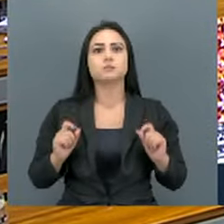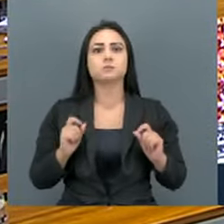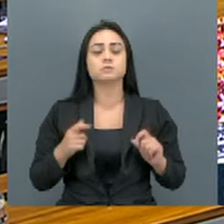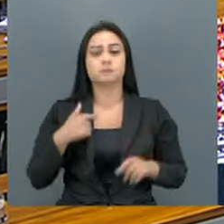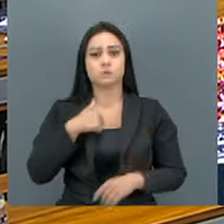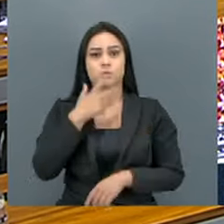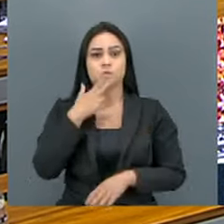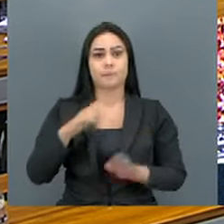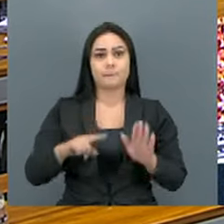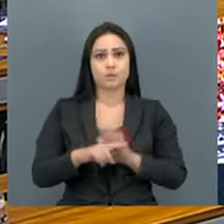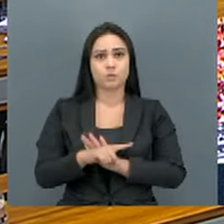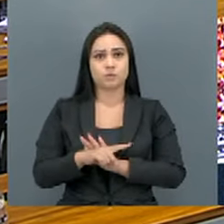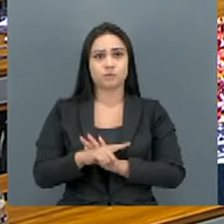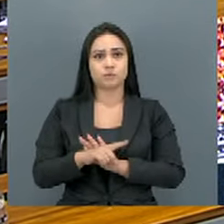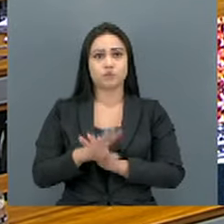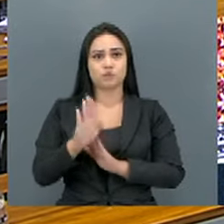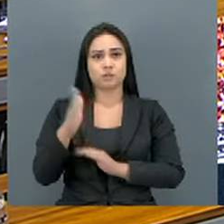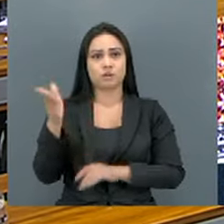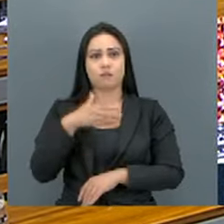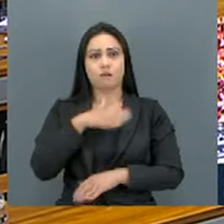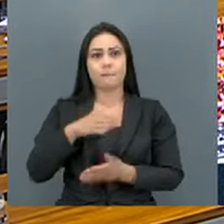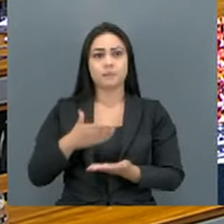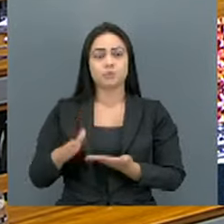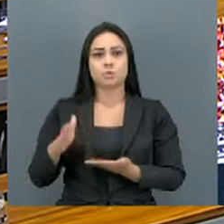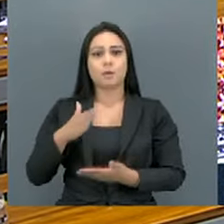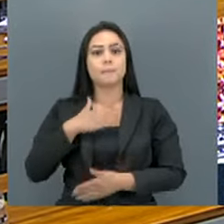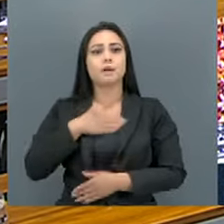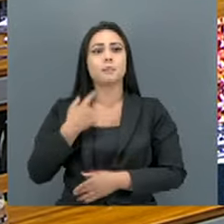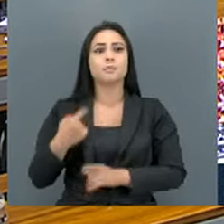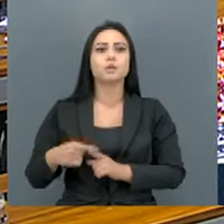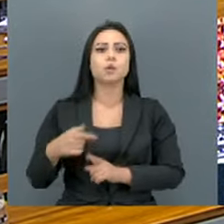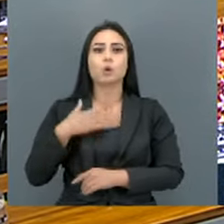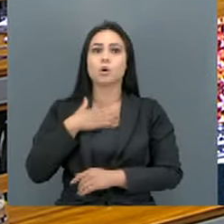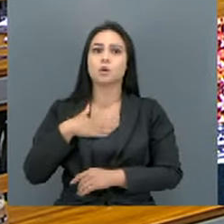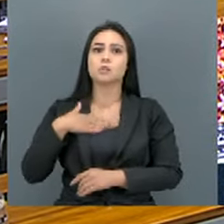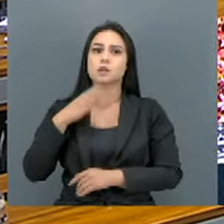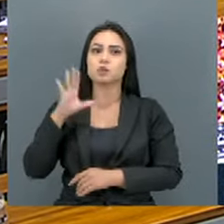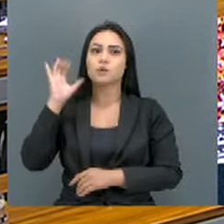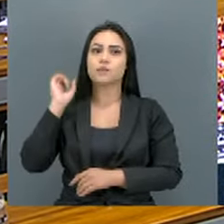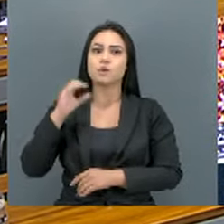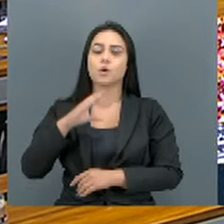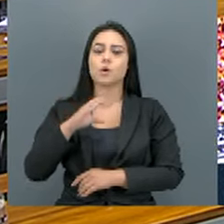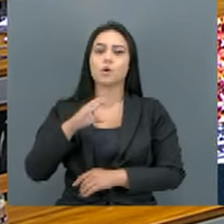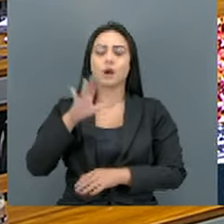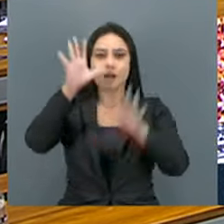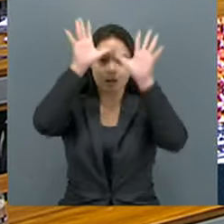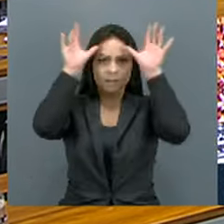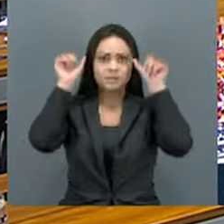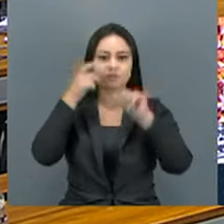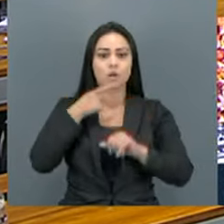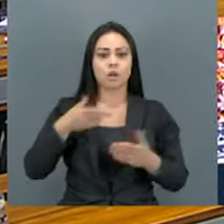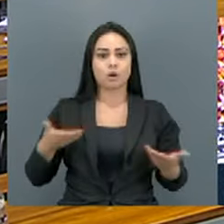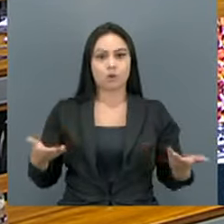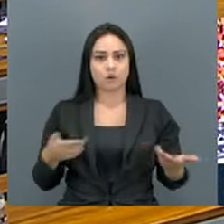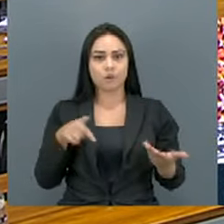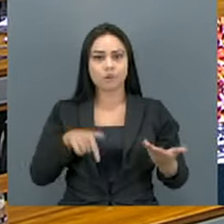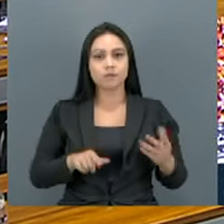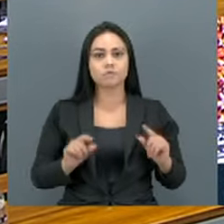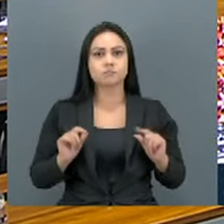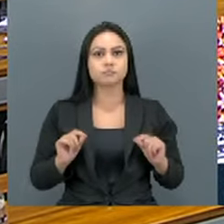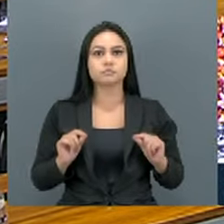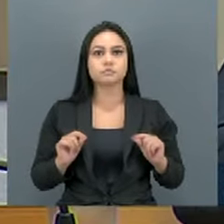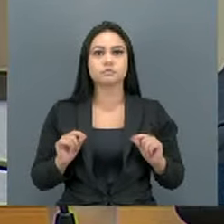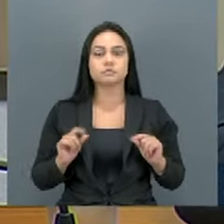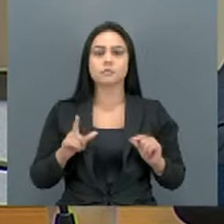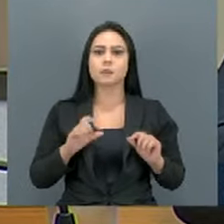acho a pergunta, como eu falei, já eliminou aqui uma minha. Gostei muito de ouvir o que o Cacique Arnaldo acaba de dizer. Pode